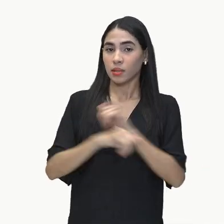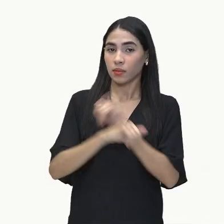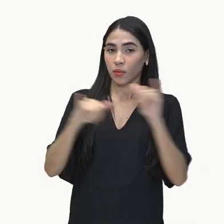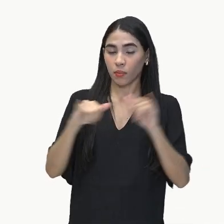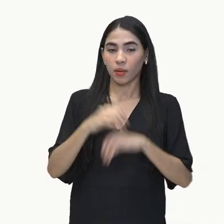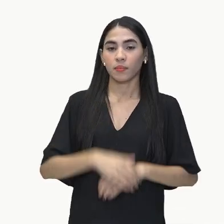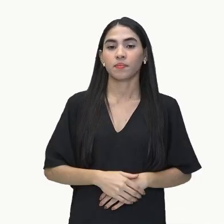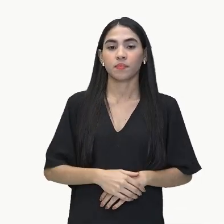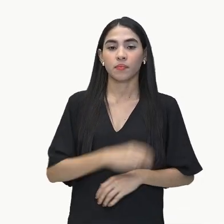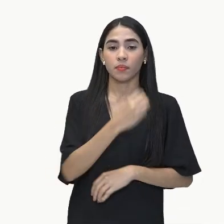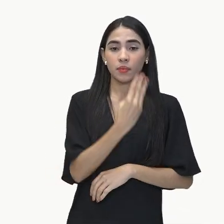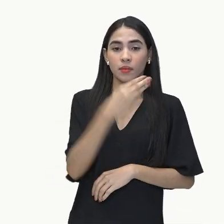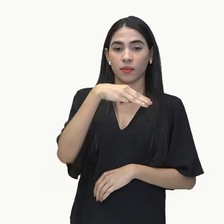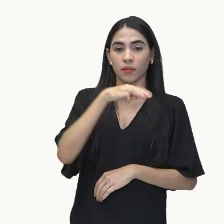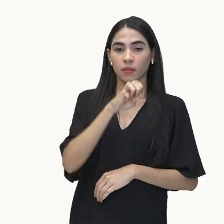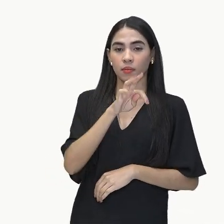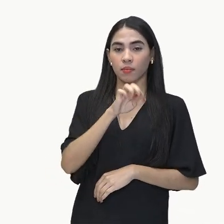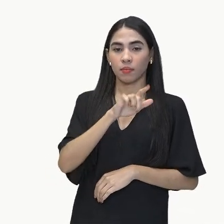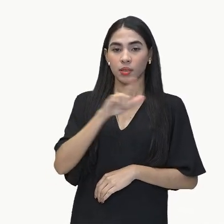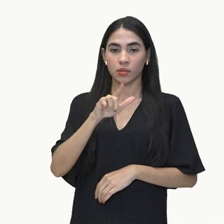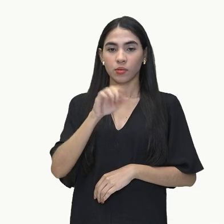o